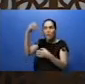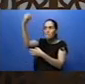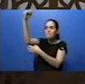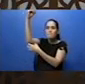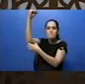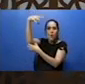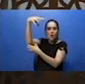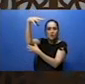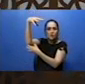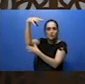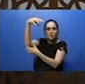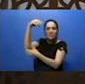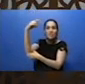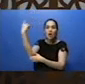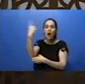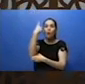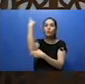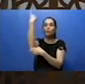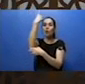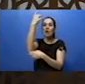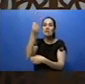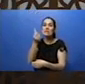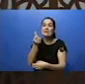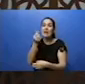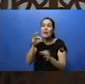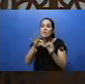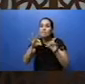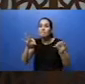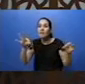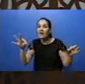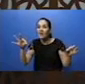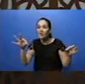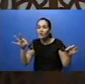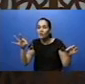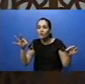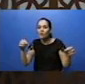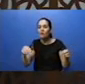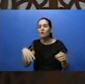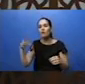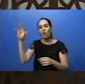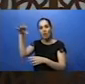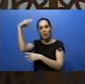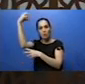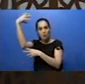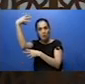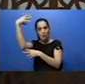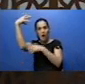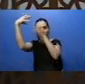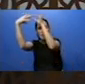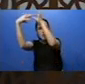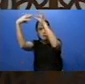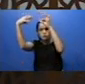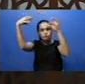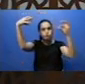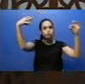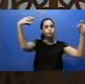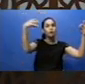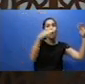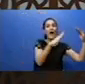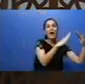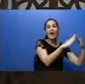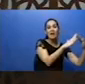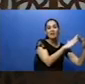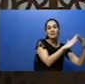metros de altura até a caixa de luz que está do lado da casa e a